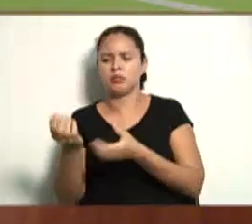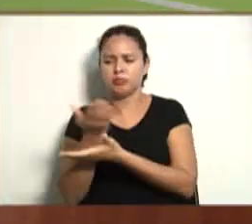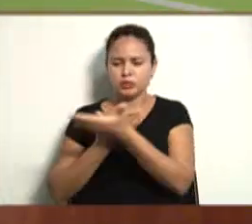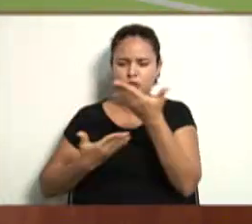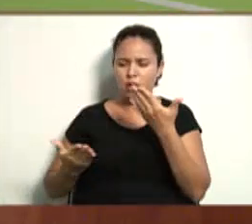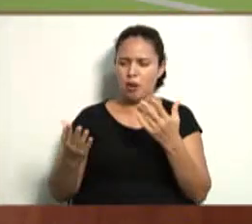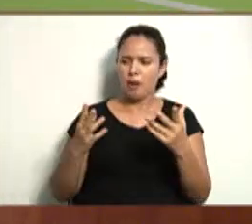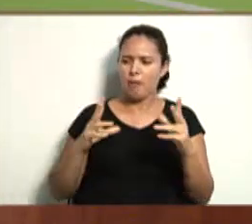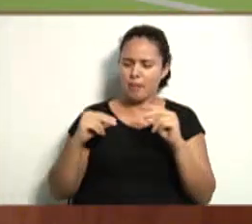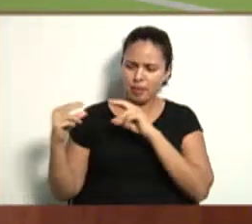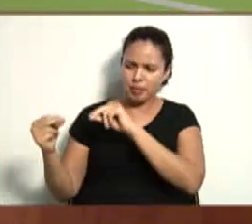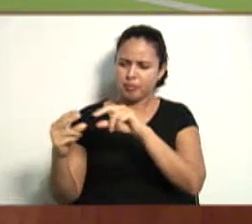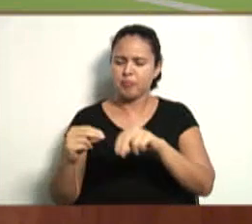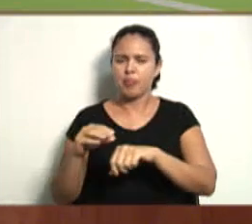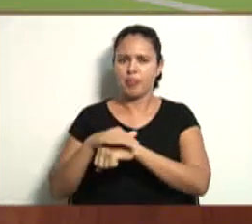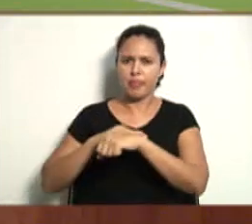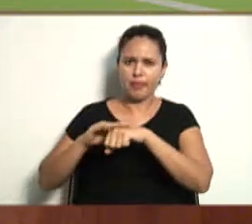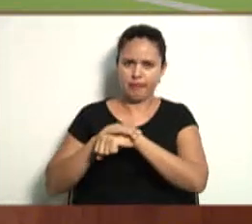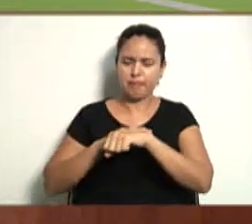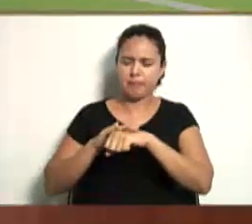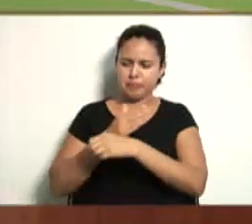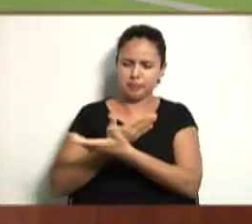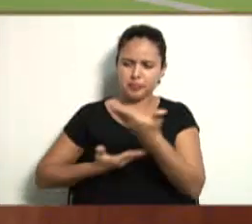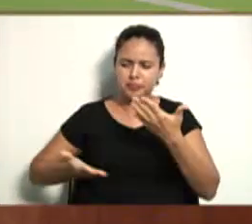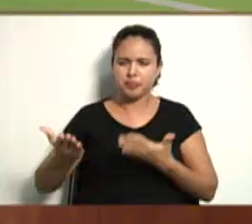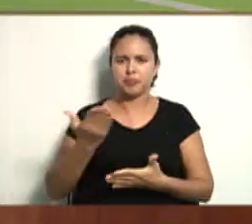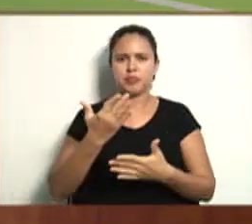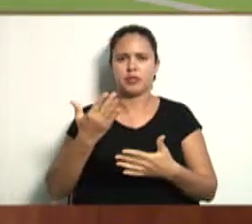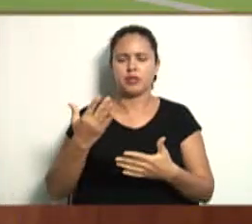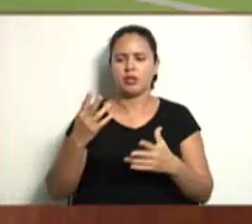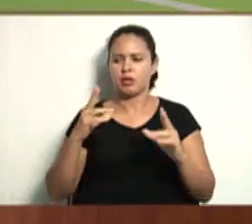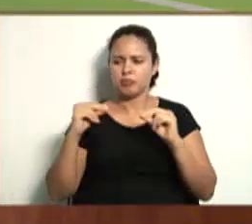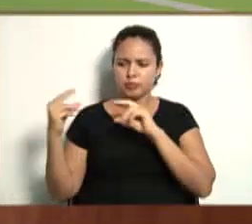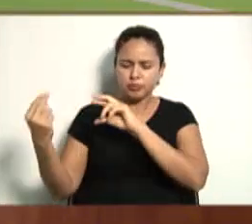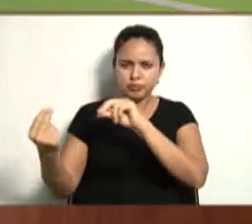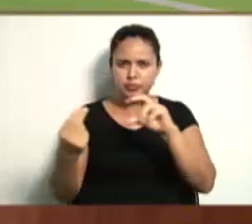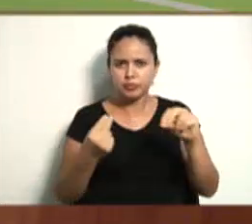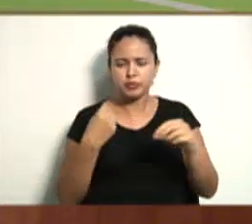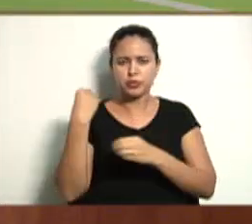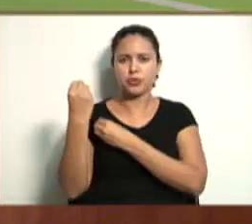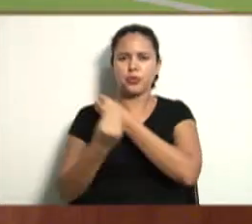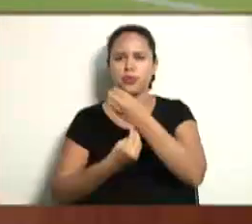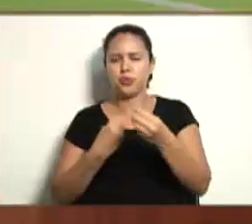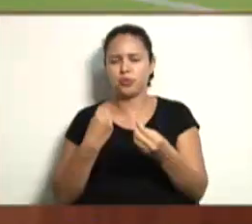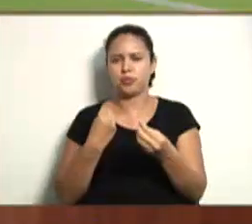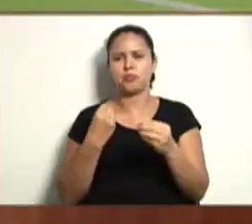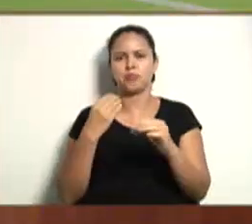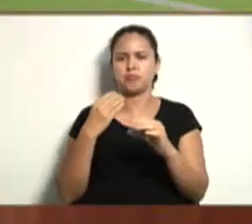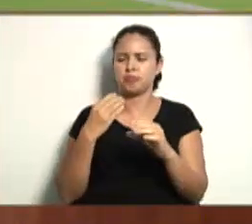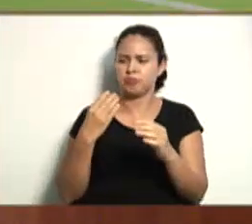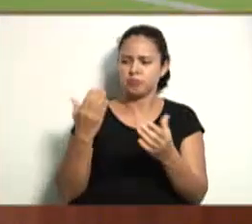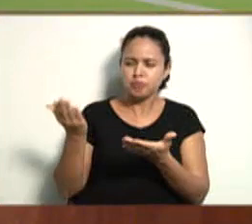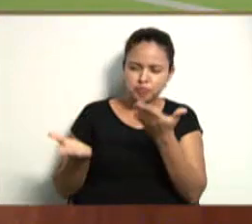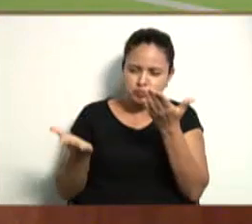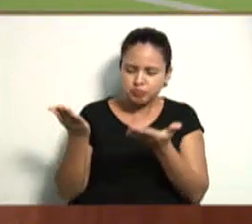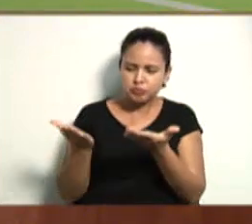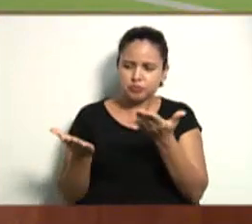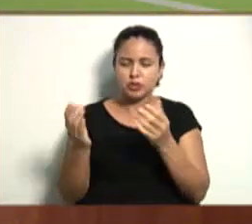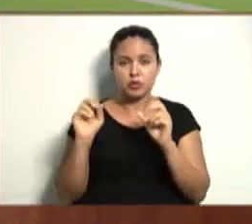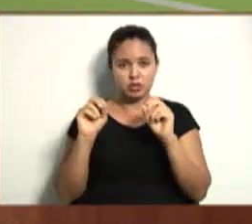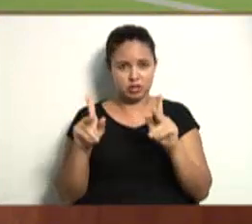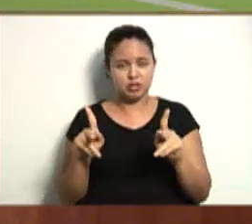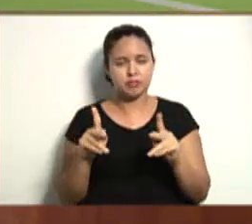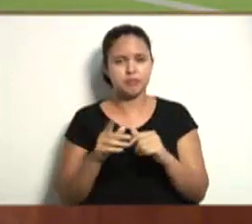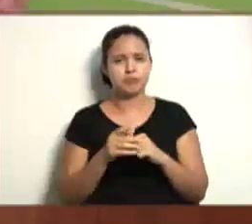está diferente? Os dois. De 2 em 2 aí, troquem ideias, veja como é que tá, compara a resposta um do outro, ok? E